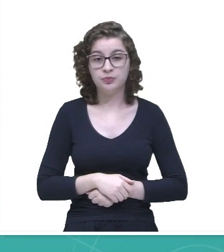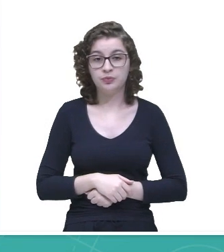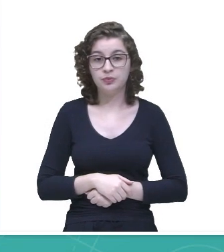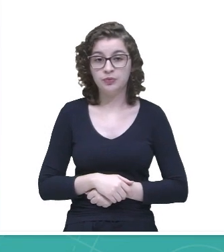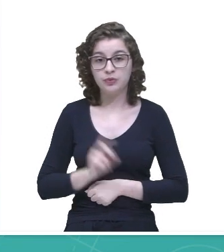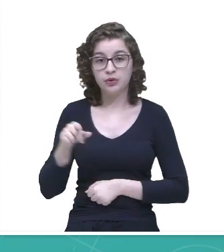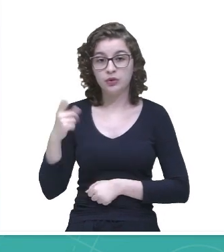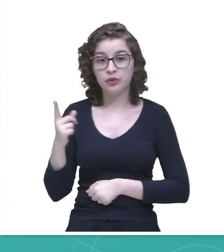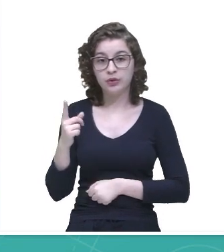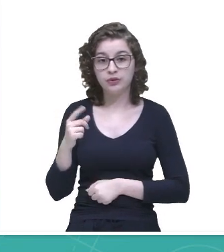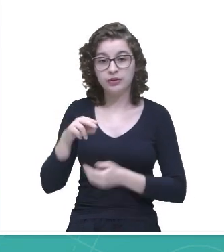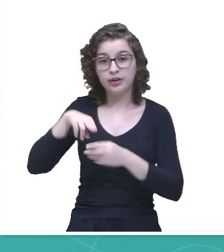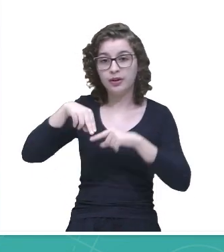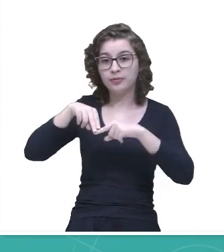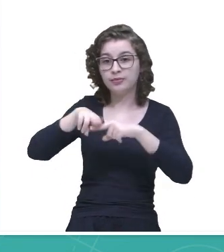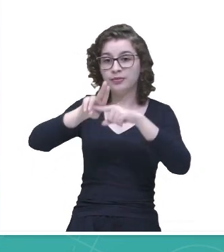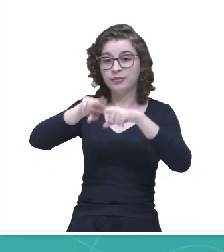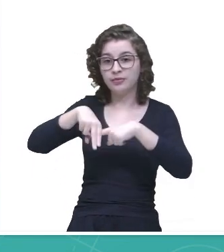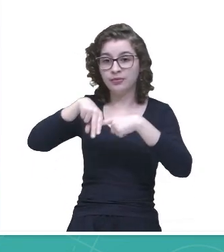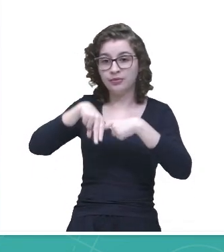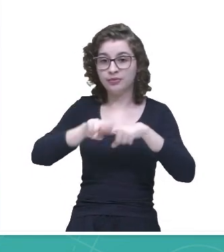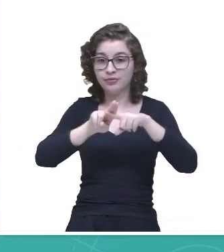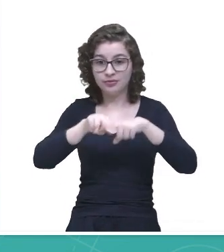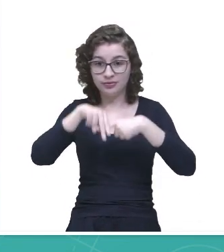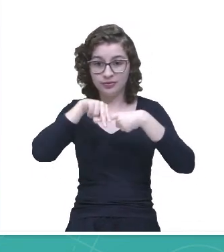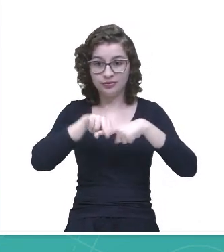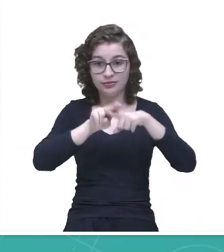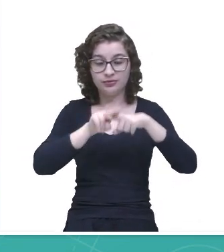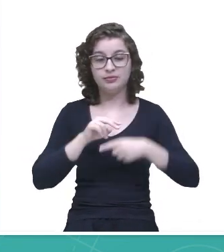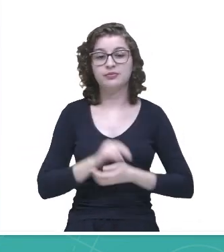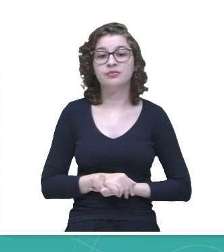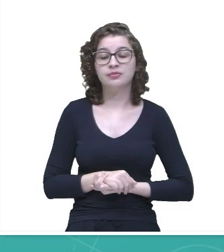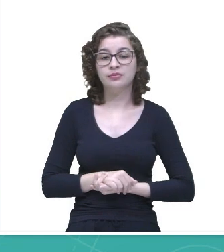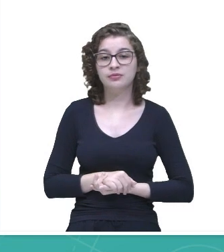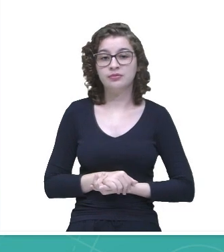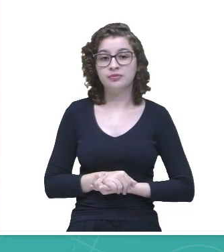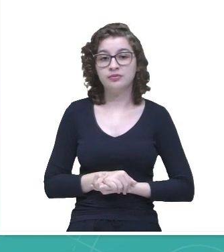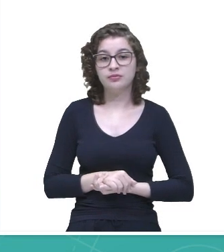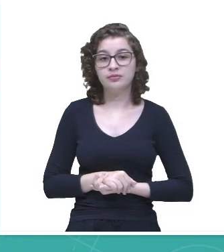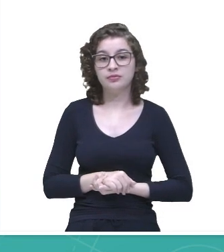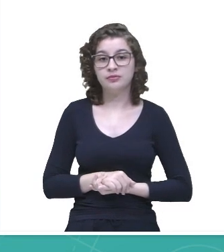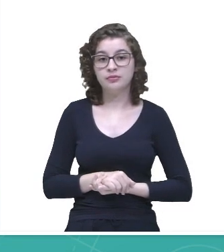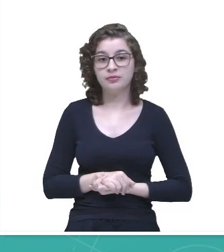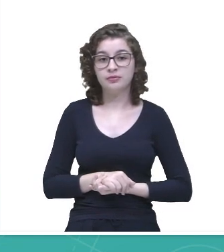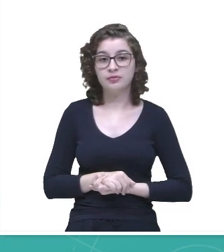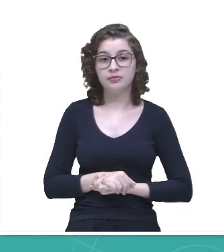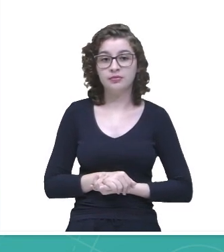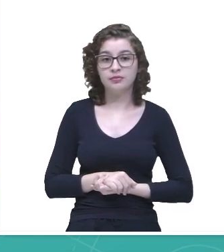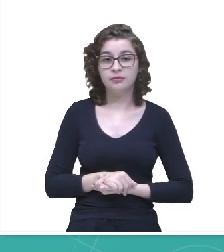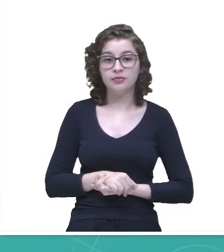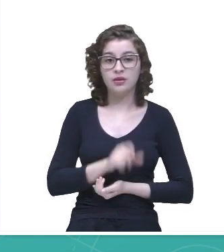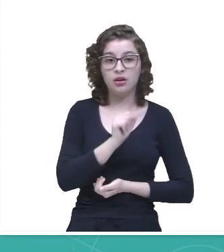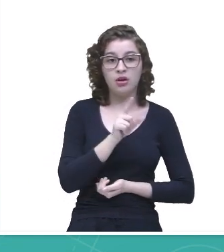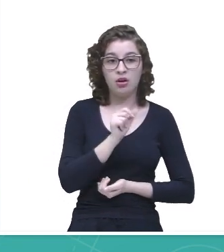é o Balanço, que é uma das minhas obras preferidas, tá? Então, rosa e azul, de Pierre, né,